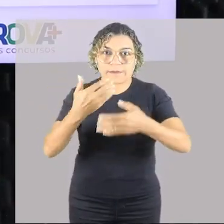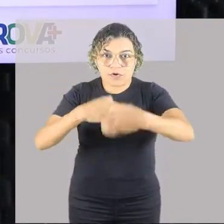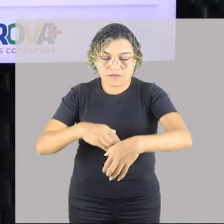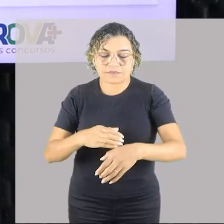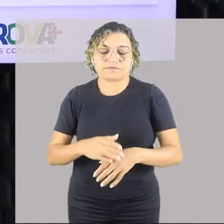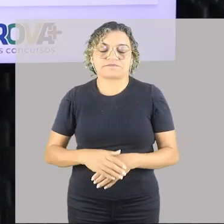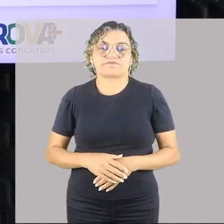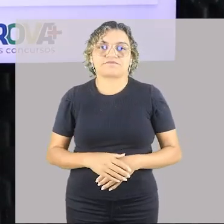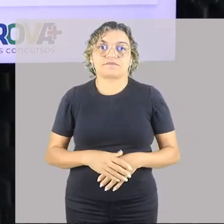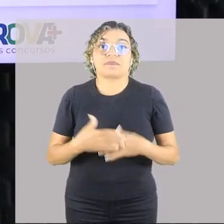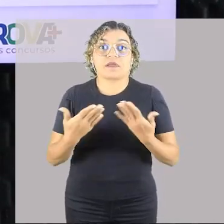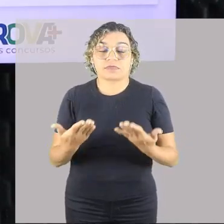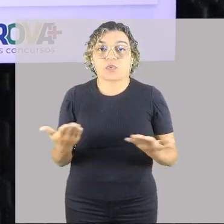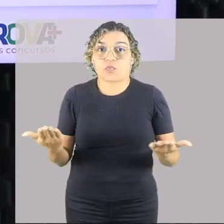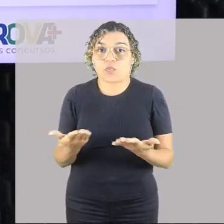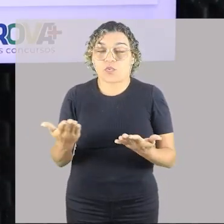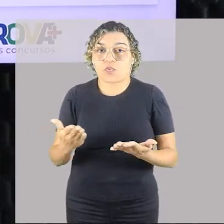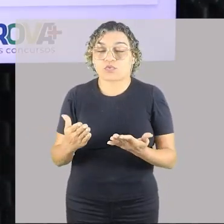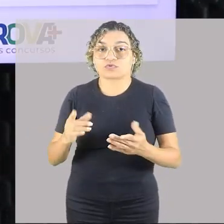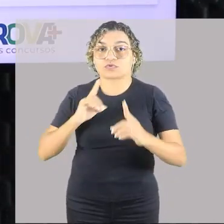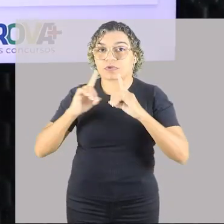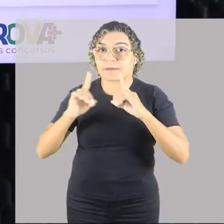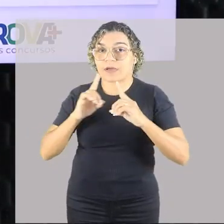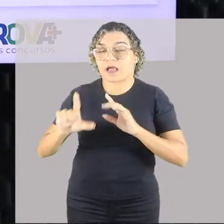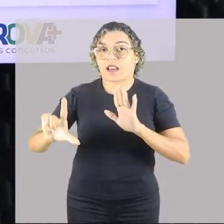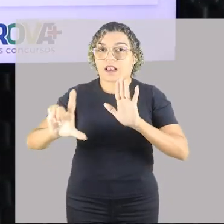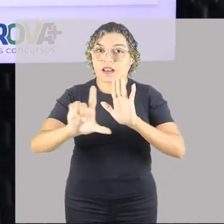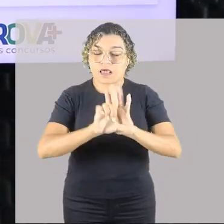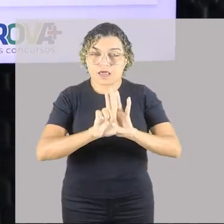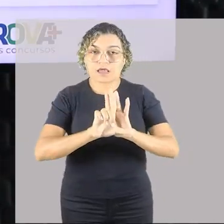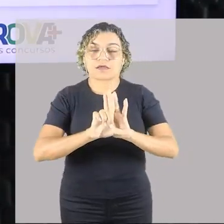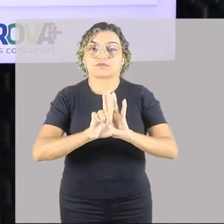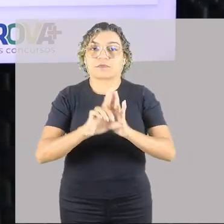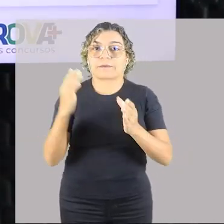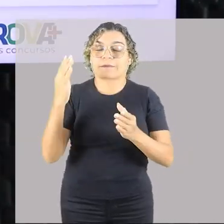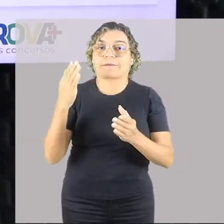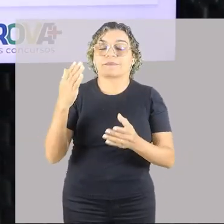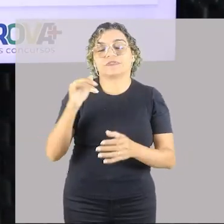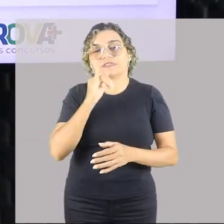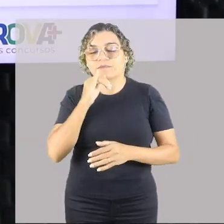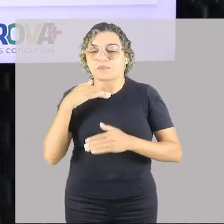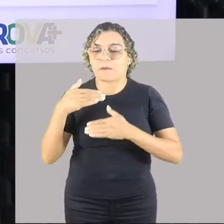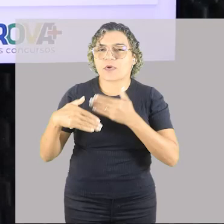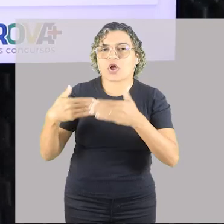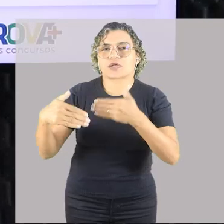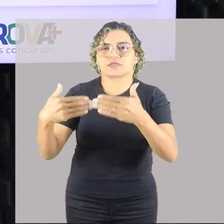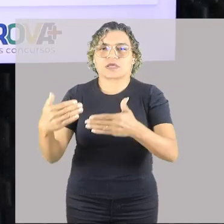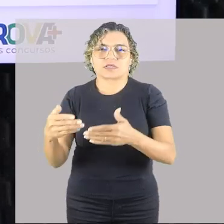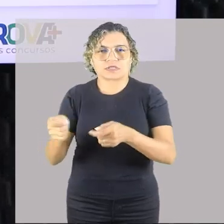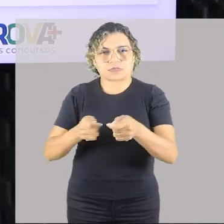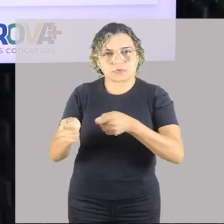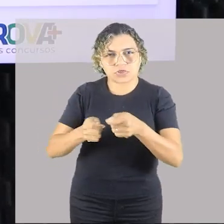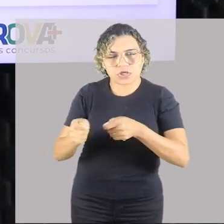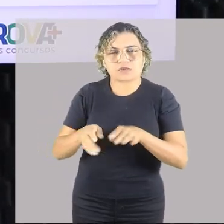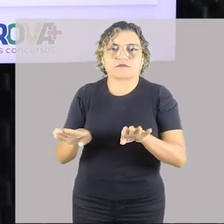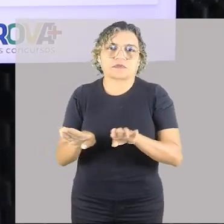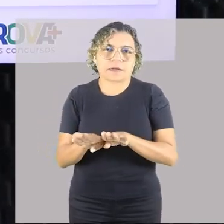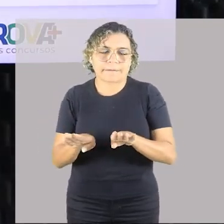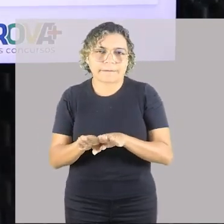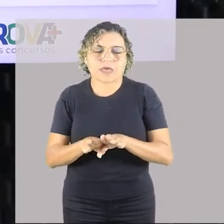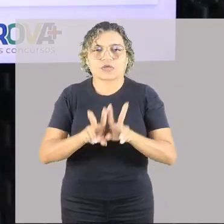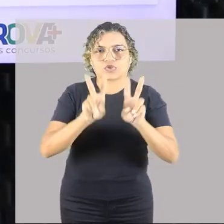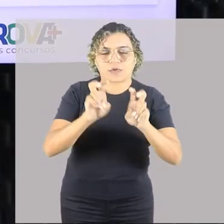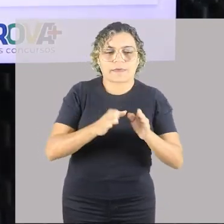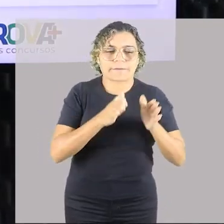gente vai continuar o debate sobre a lei de processo administrativo, falar um pouquinho mais sobre o processo administrativo, um pouquinho